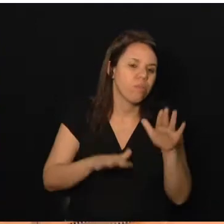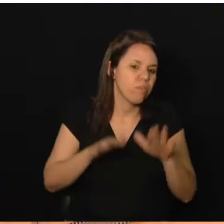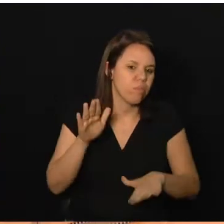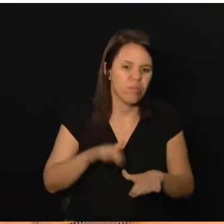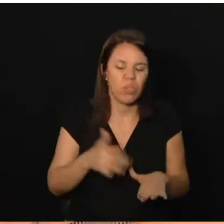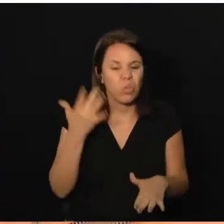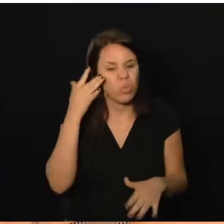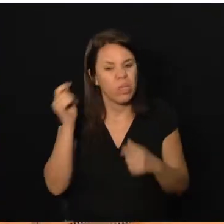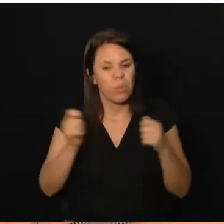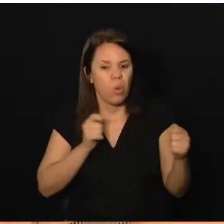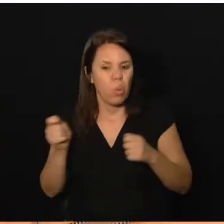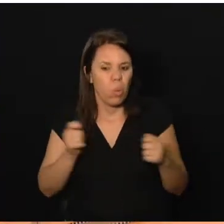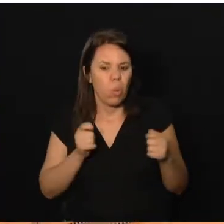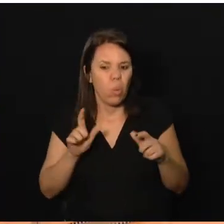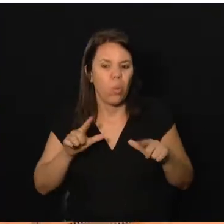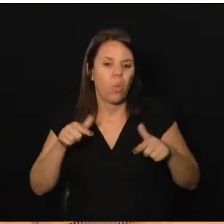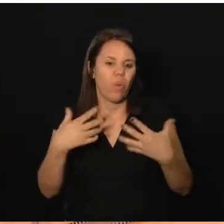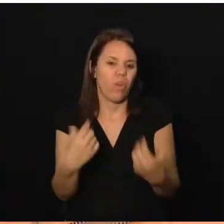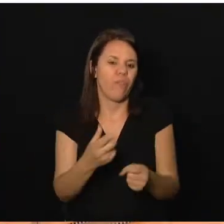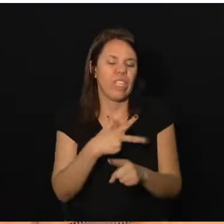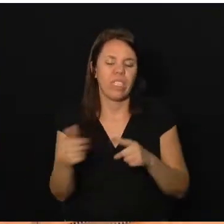luto. Né? Existem